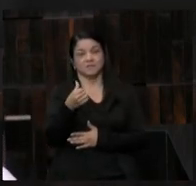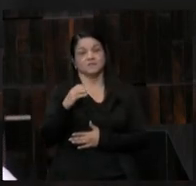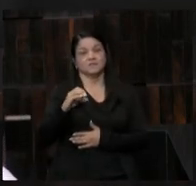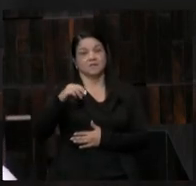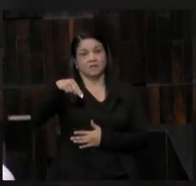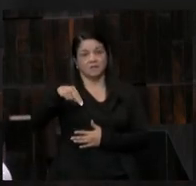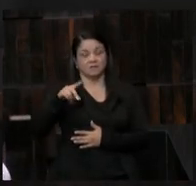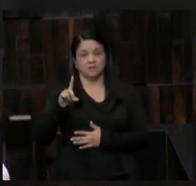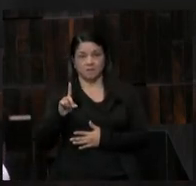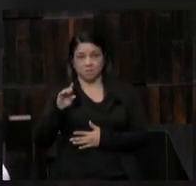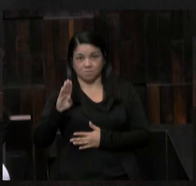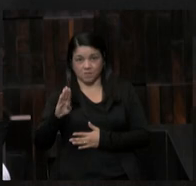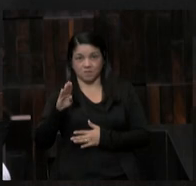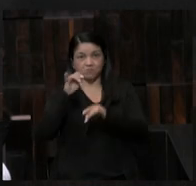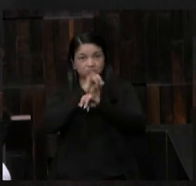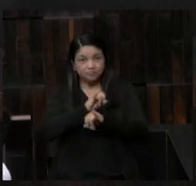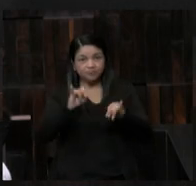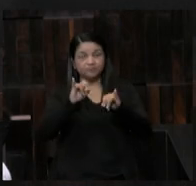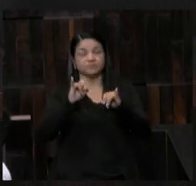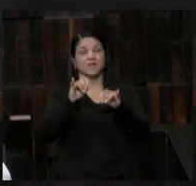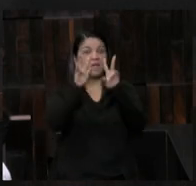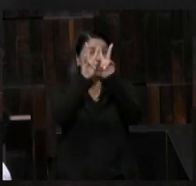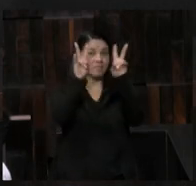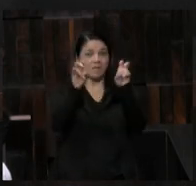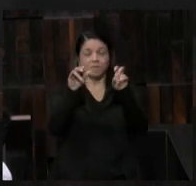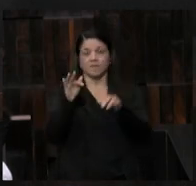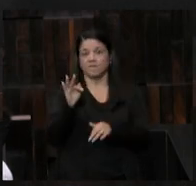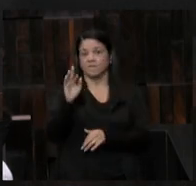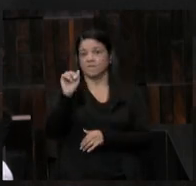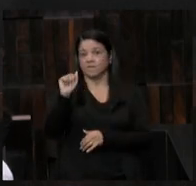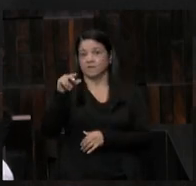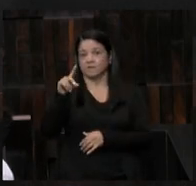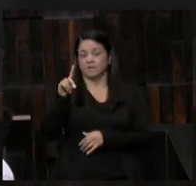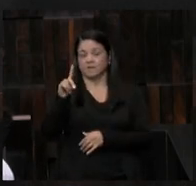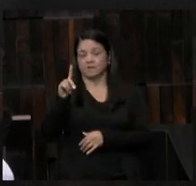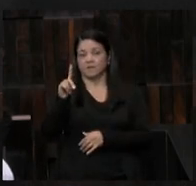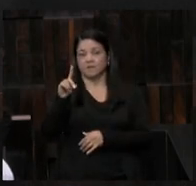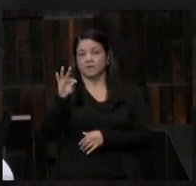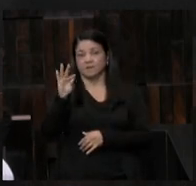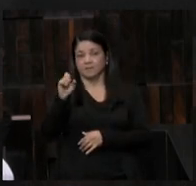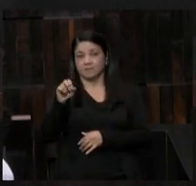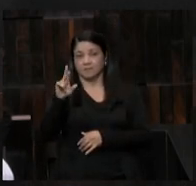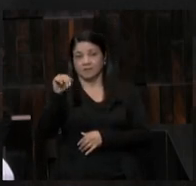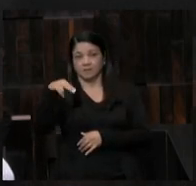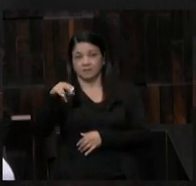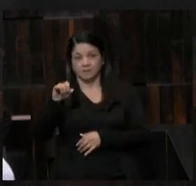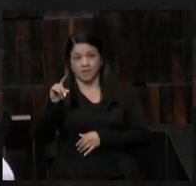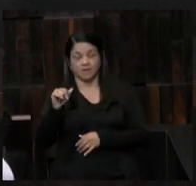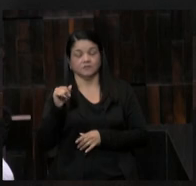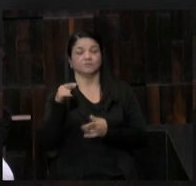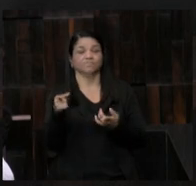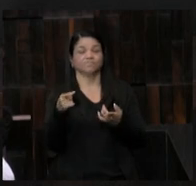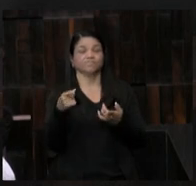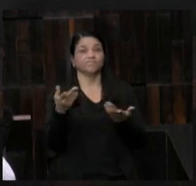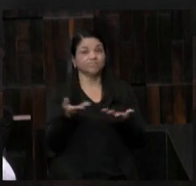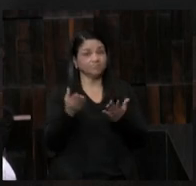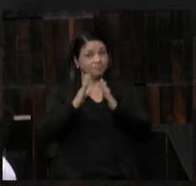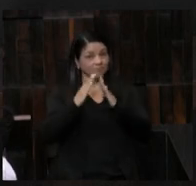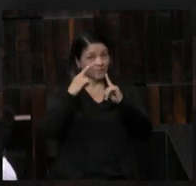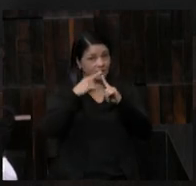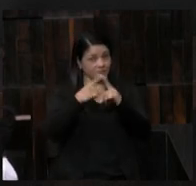proclamou e colocou o tema fraternidade e pessoa com deficiência. A partir deste ano, a Igreja Católica está se tornando